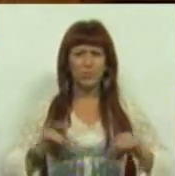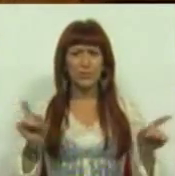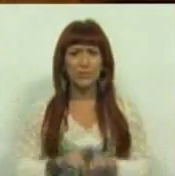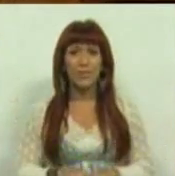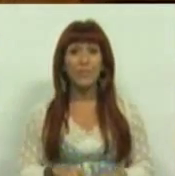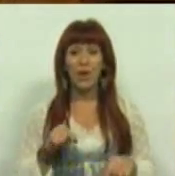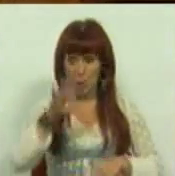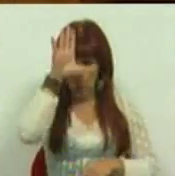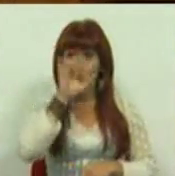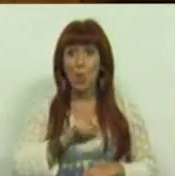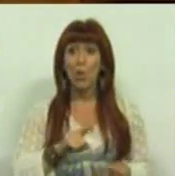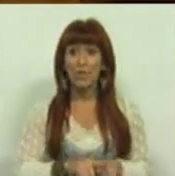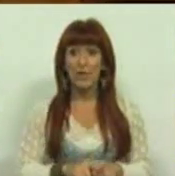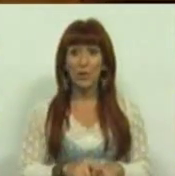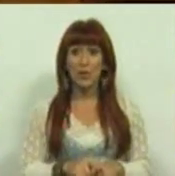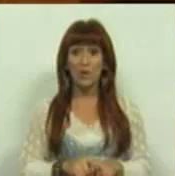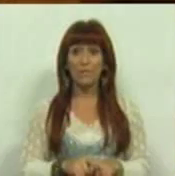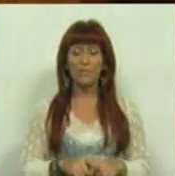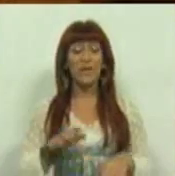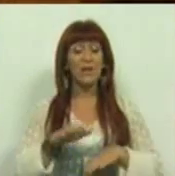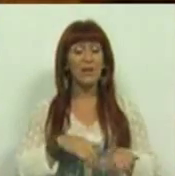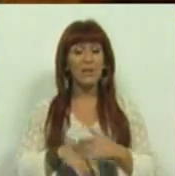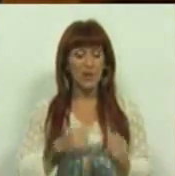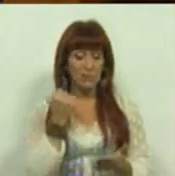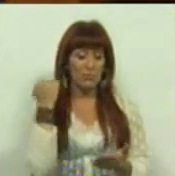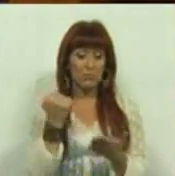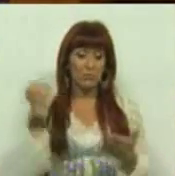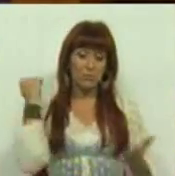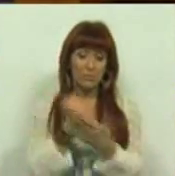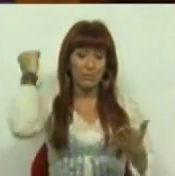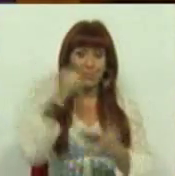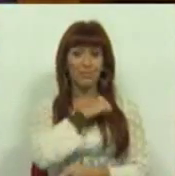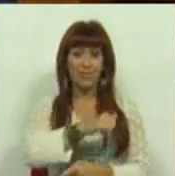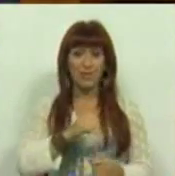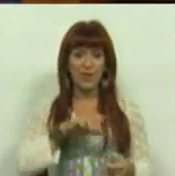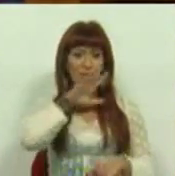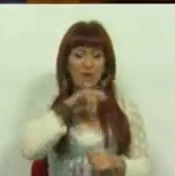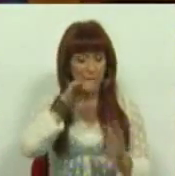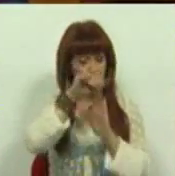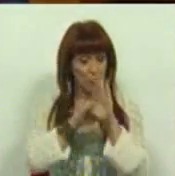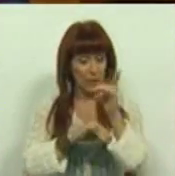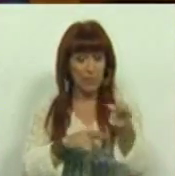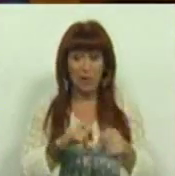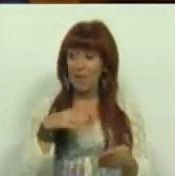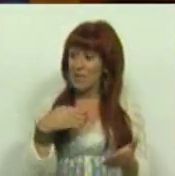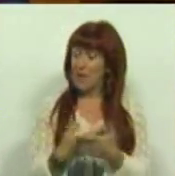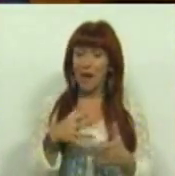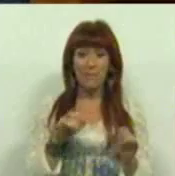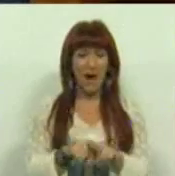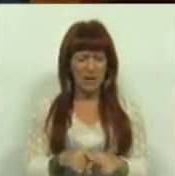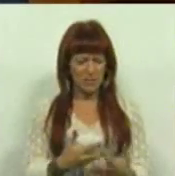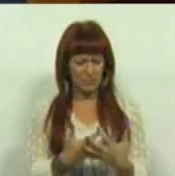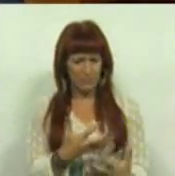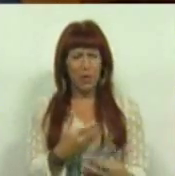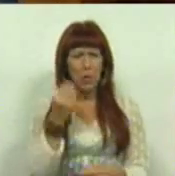Que seja o Governo que consagra o visto familiar no seu programa, só torna mais